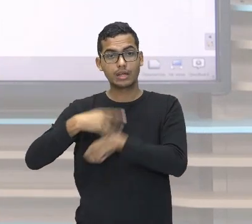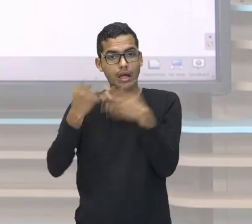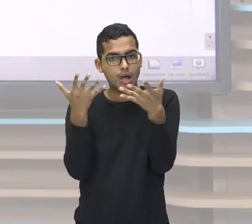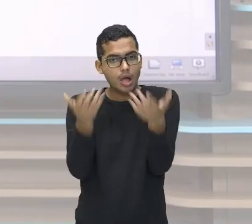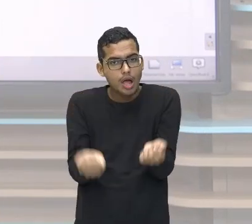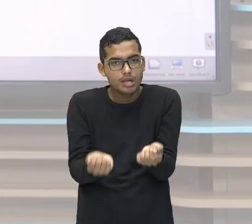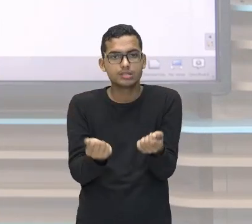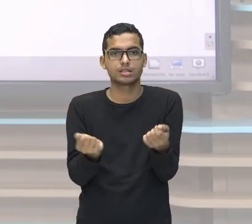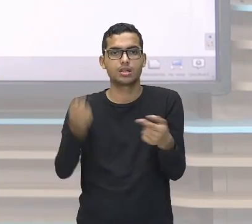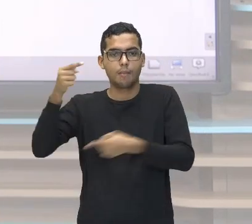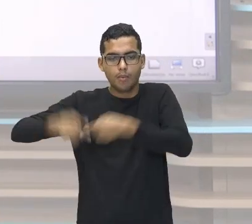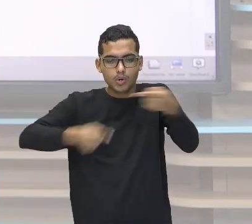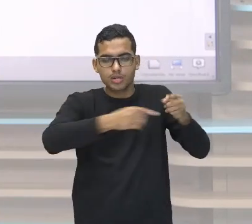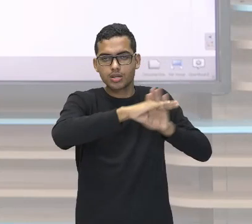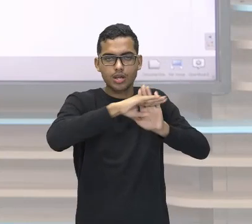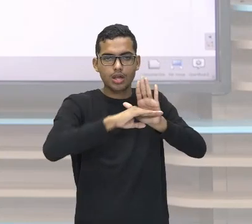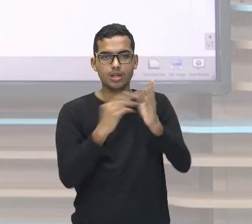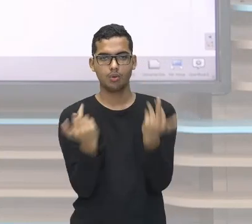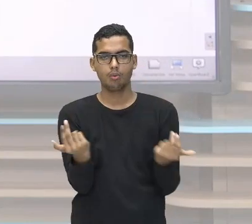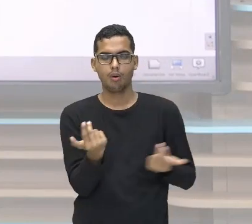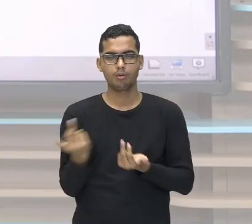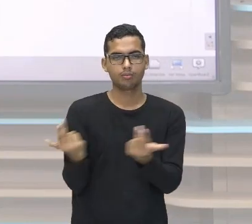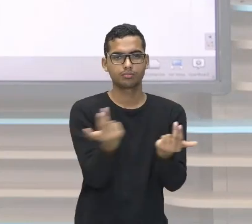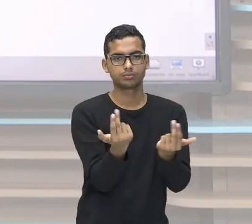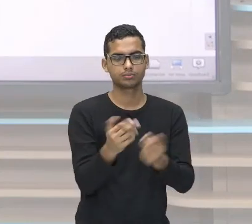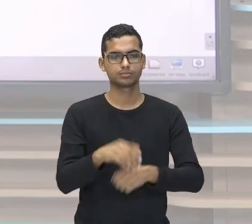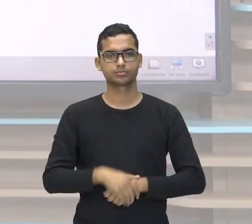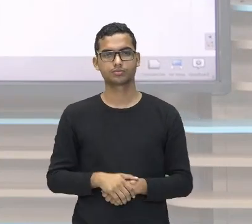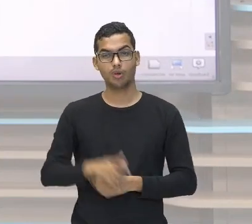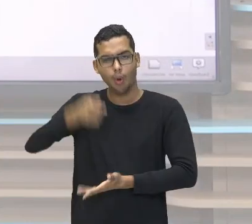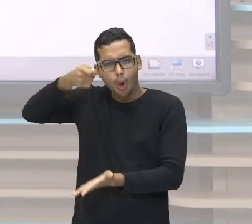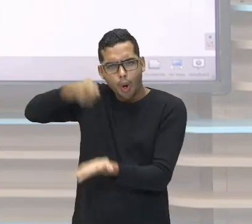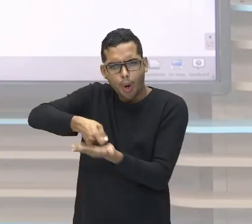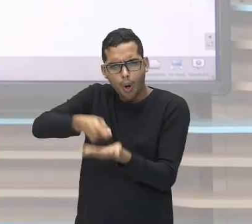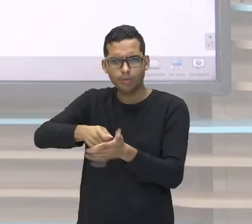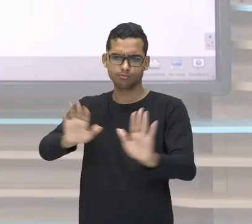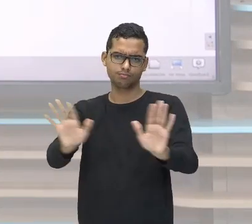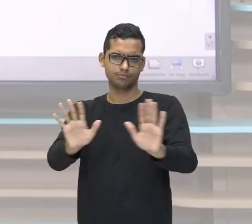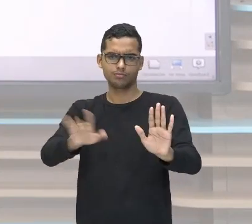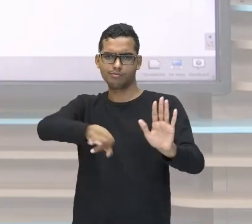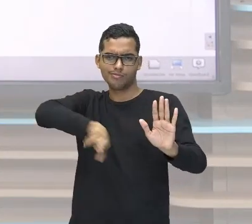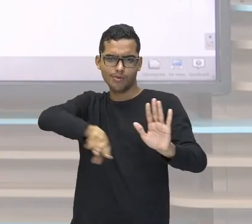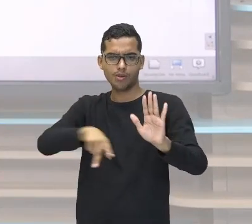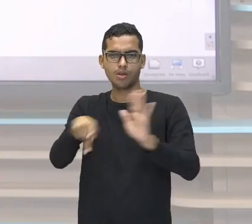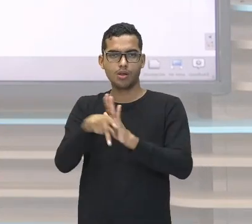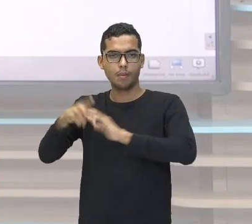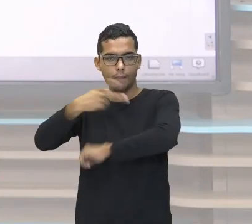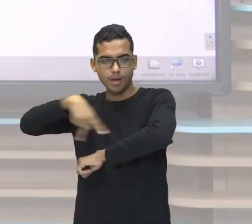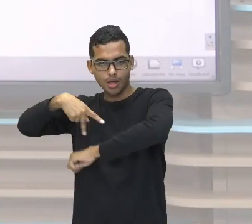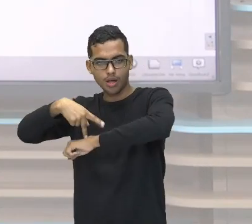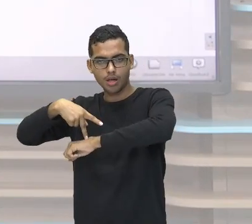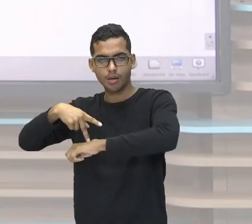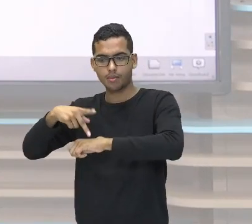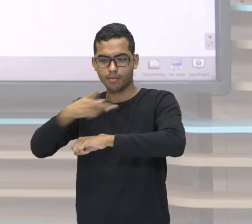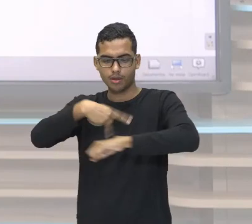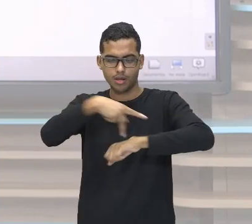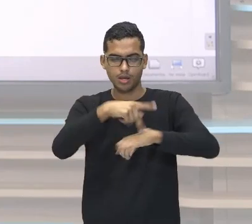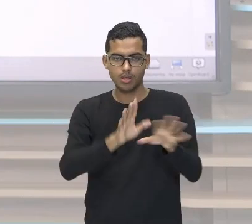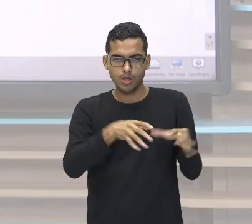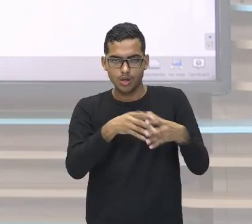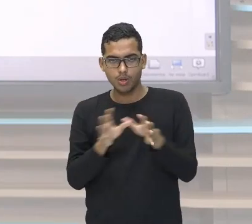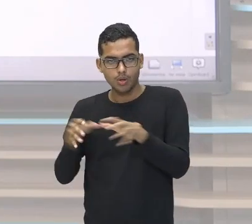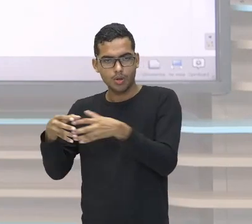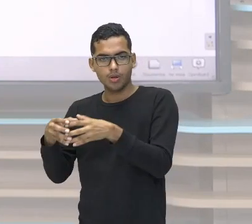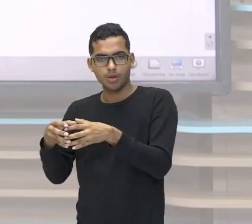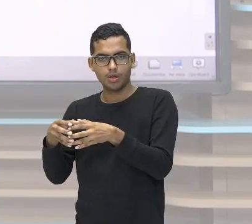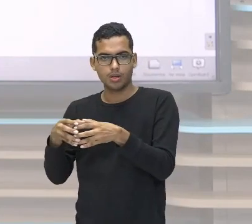mesmas políticas, tá? Não é obrigatório que países de um mesmo bloco